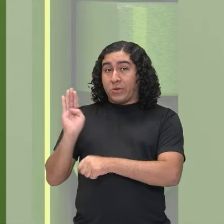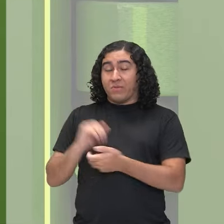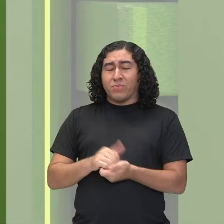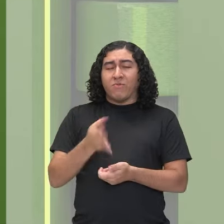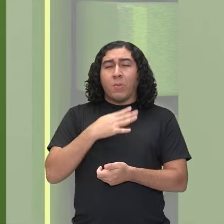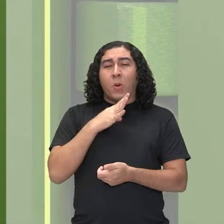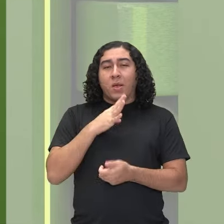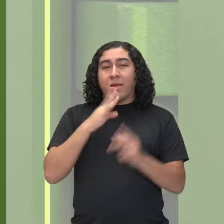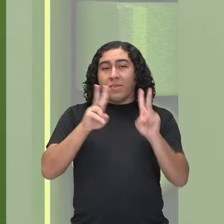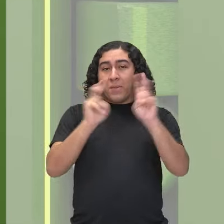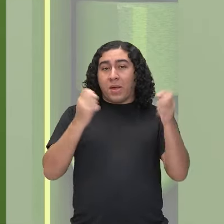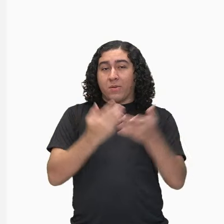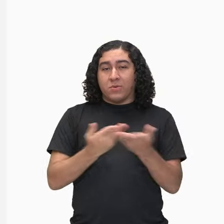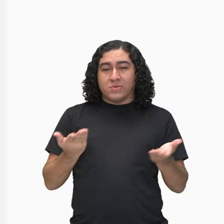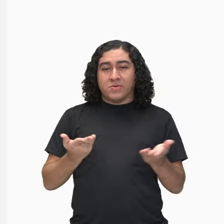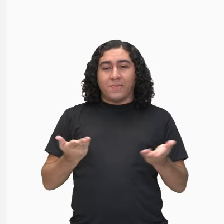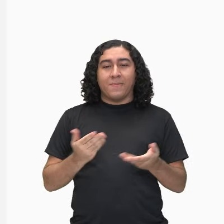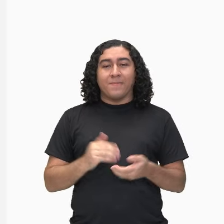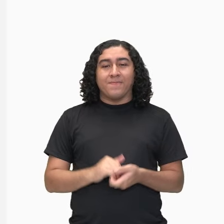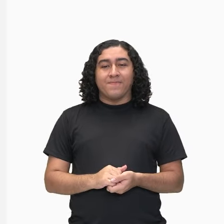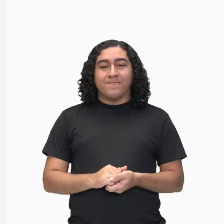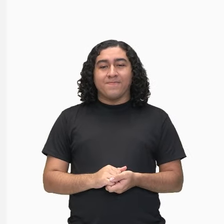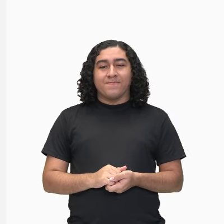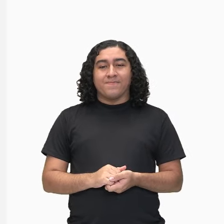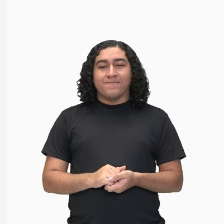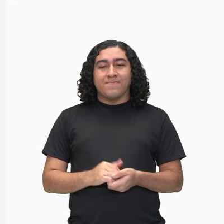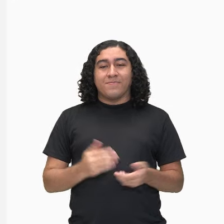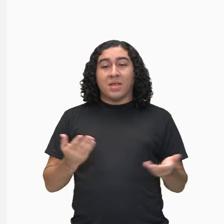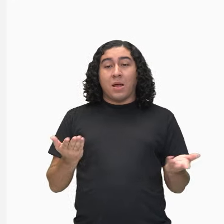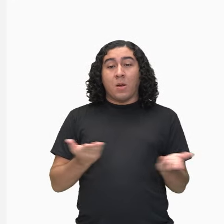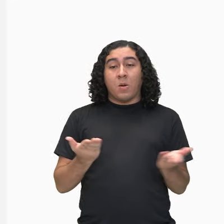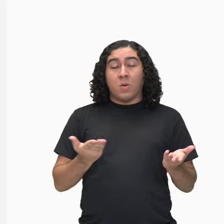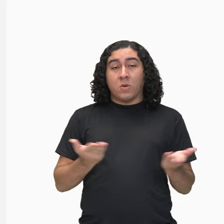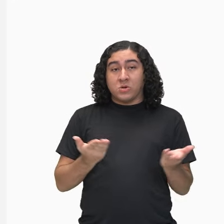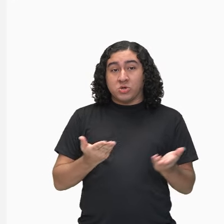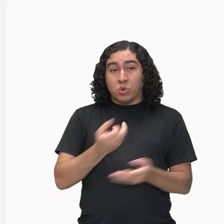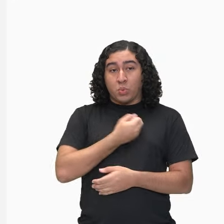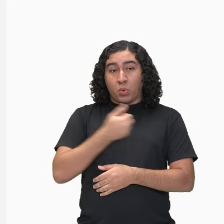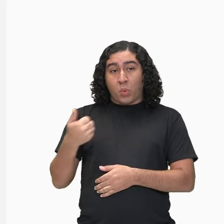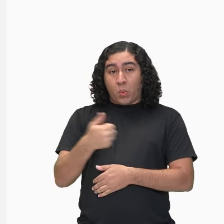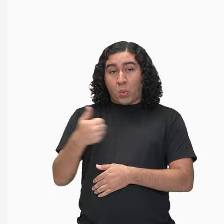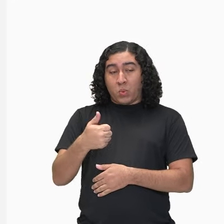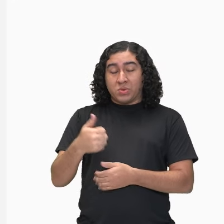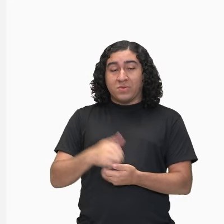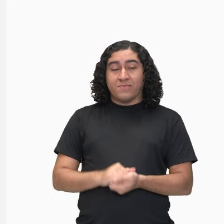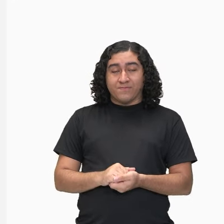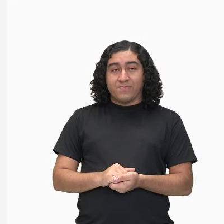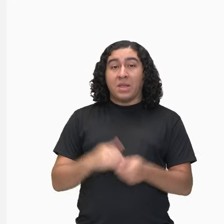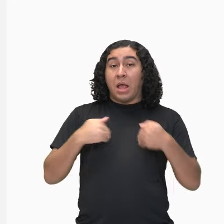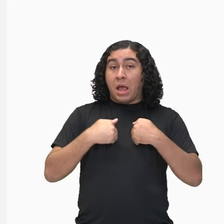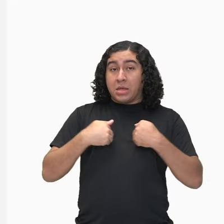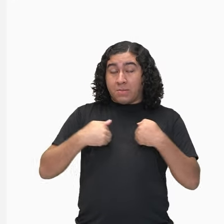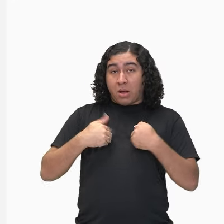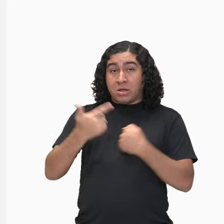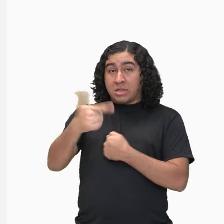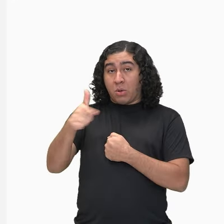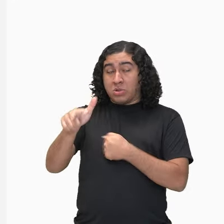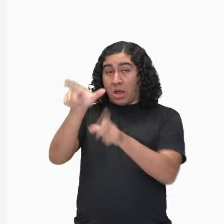a nossa aula de hoje. A aula de hoje é a aula número 11, objeto de conhecimento animais e